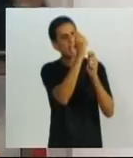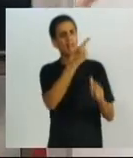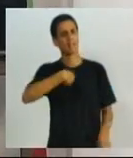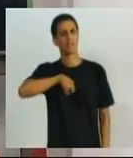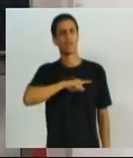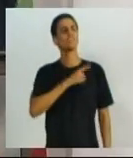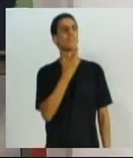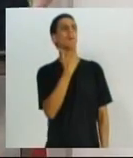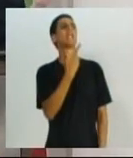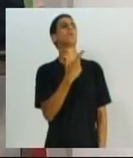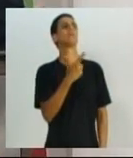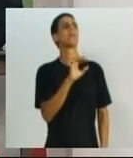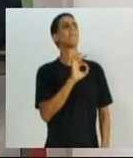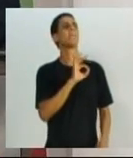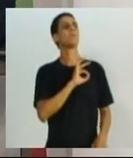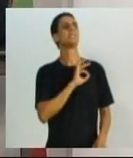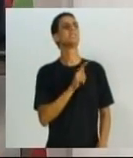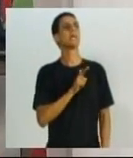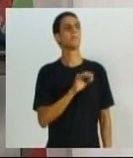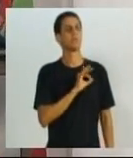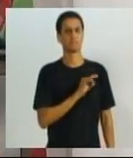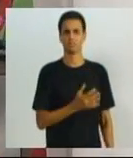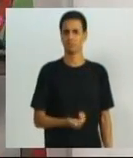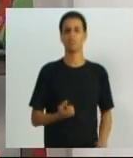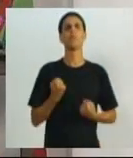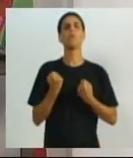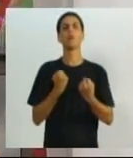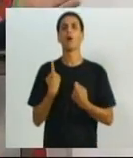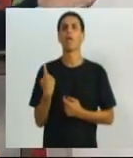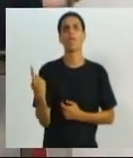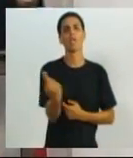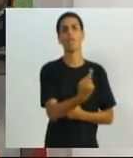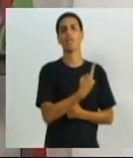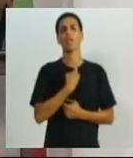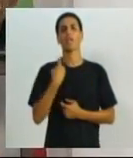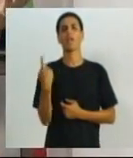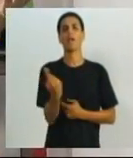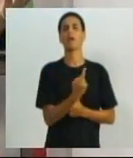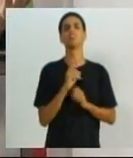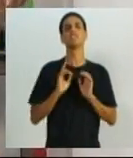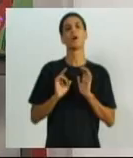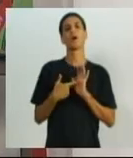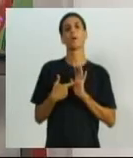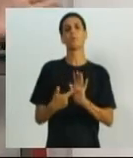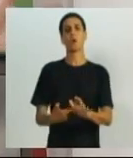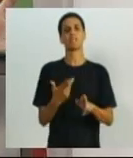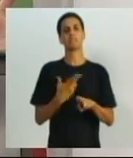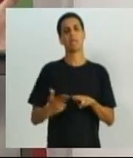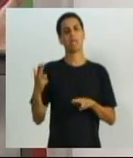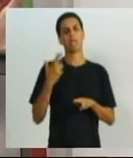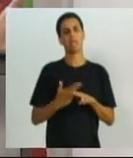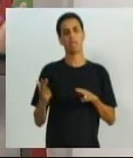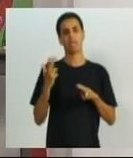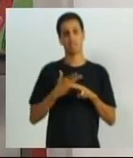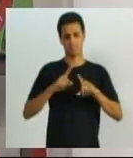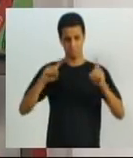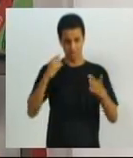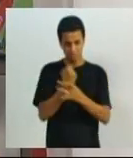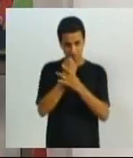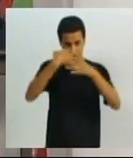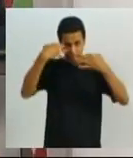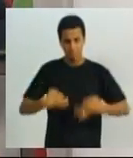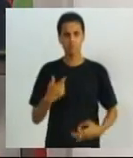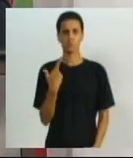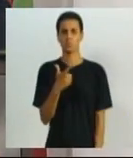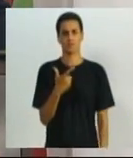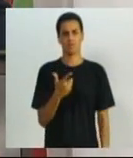que há policiamento, porque não há. O carro passa por aqui para manter uma certa imagem, né? Mas não que tenha segurança nenhuma. Então nós